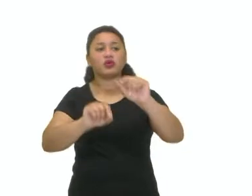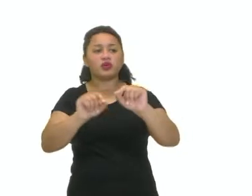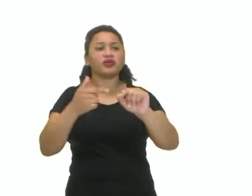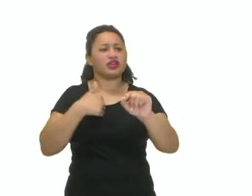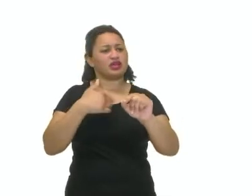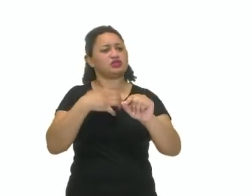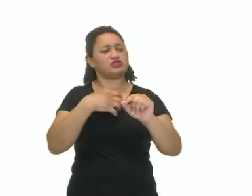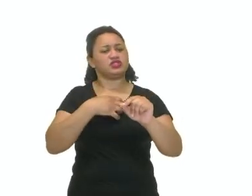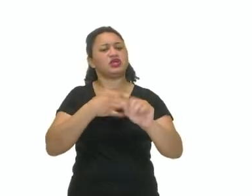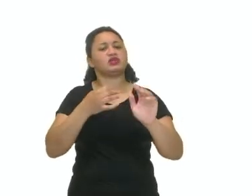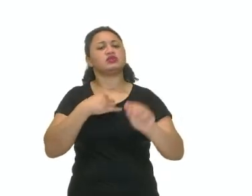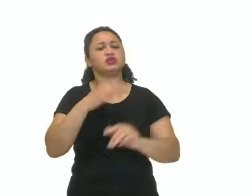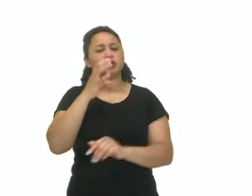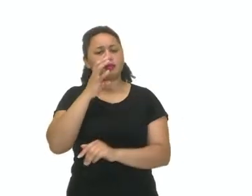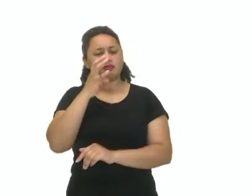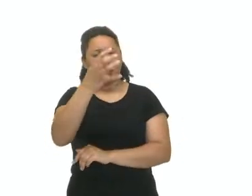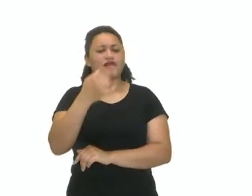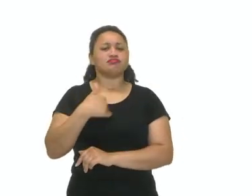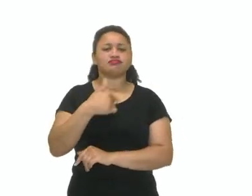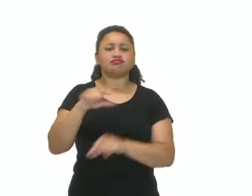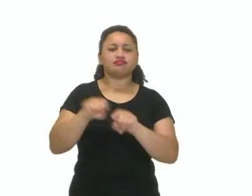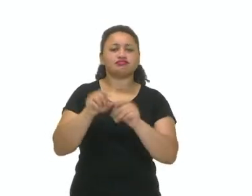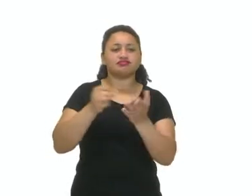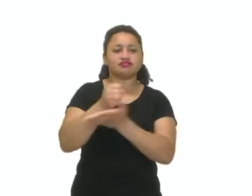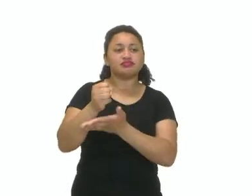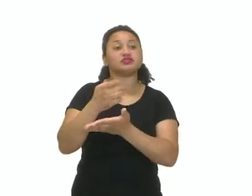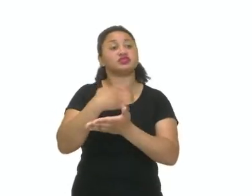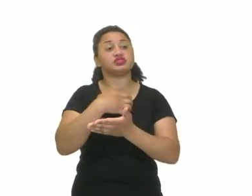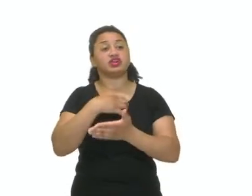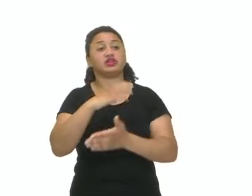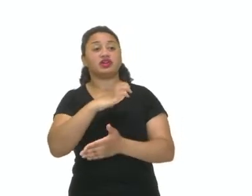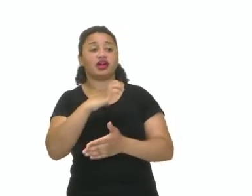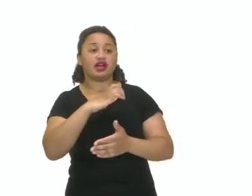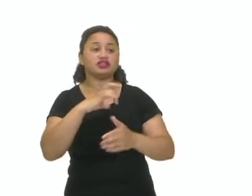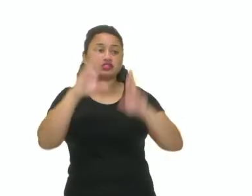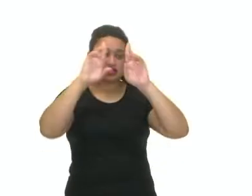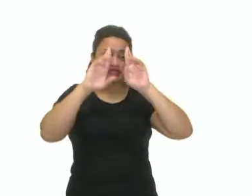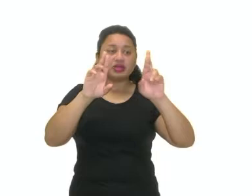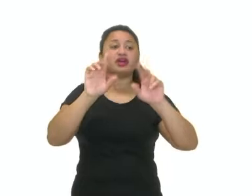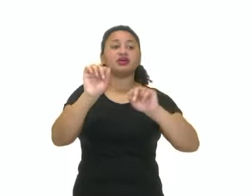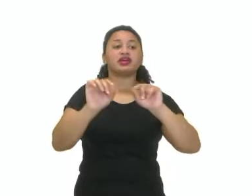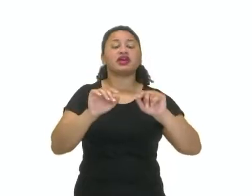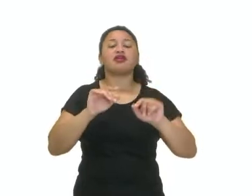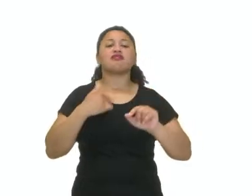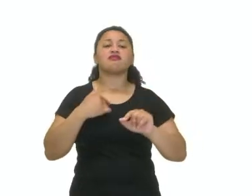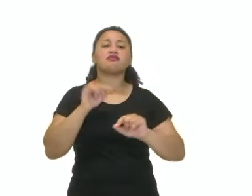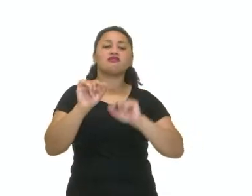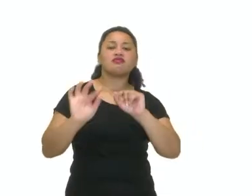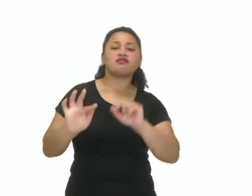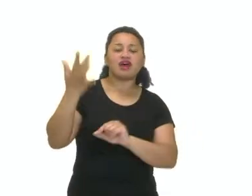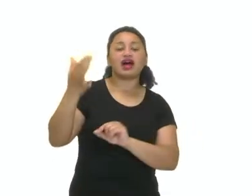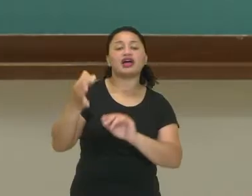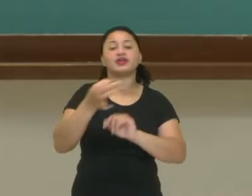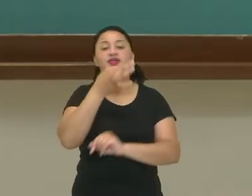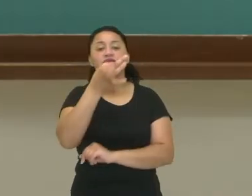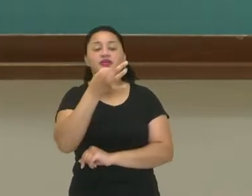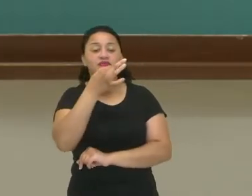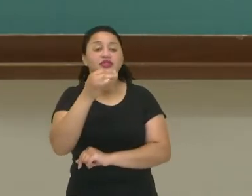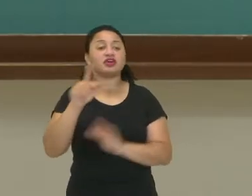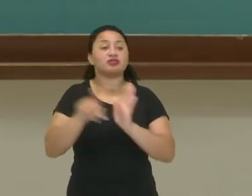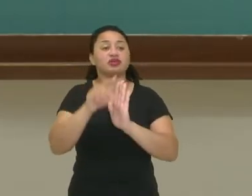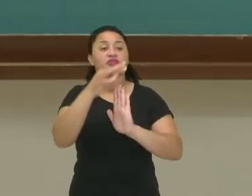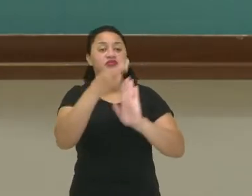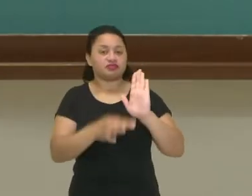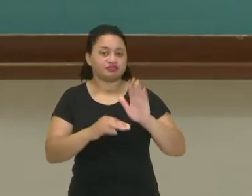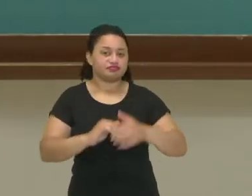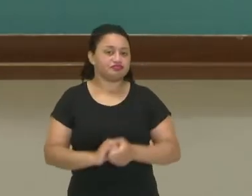posicionar-se de forma crítica e fundamentada, ética e respeitosa frente a fatos e opiniões relacionados a esses textos.